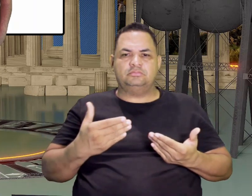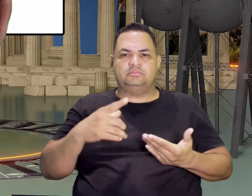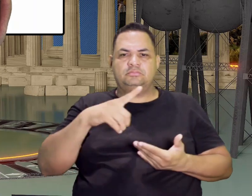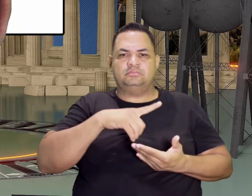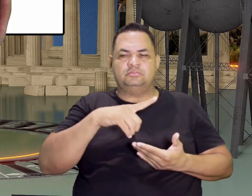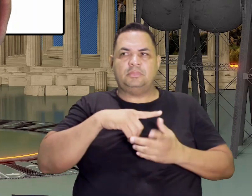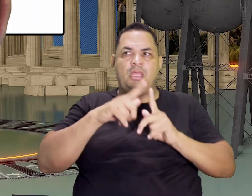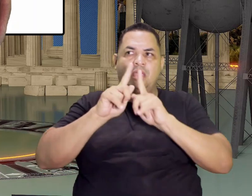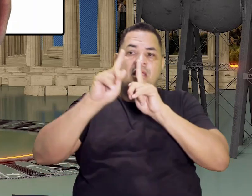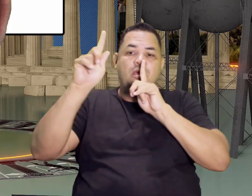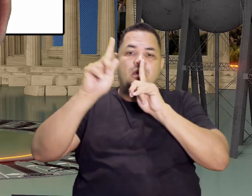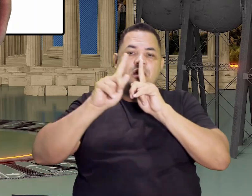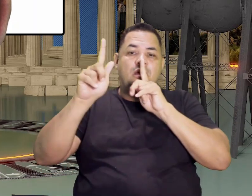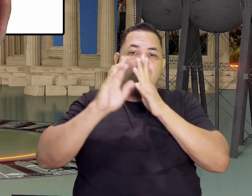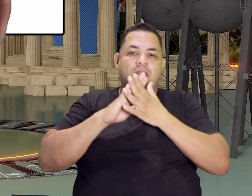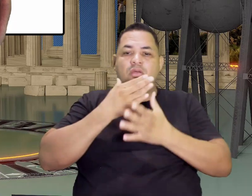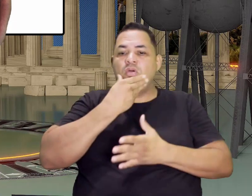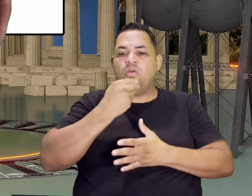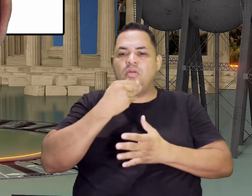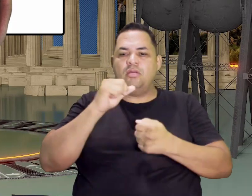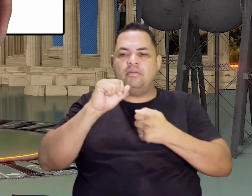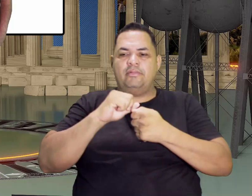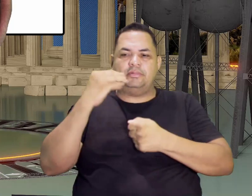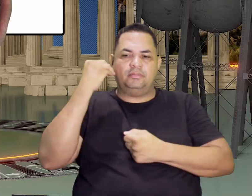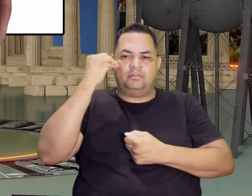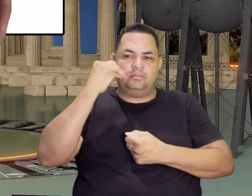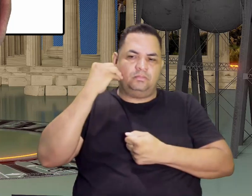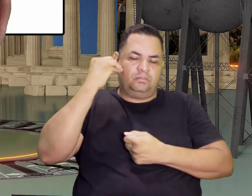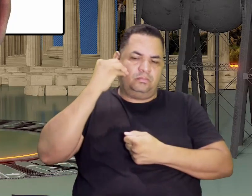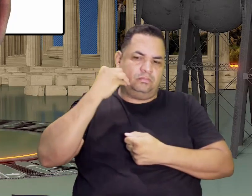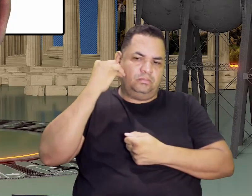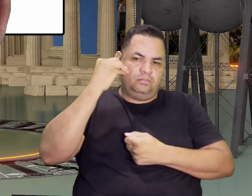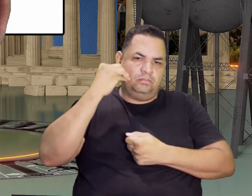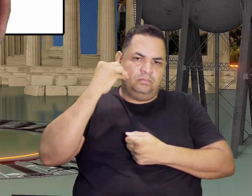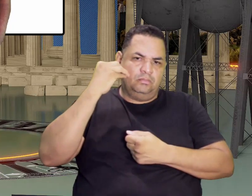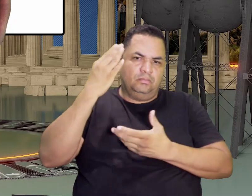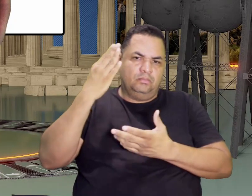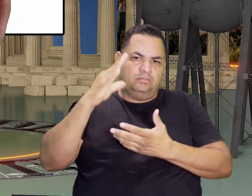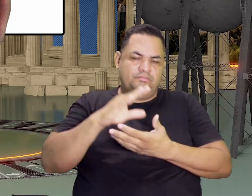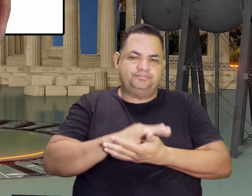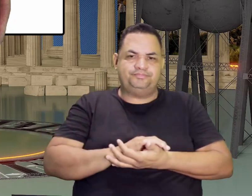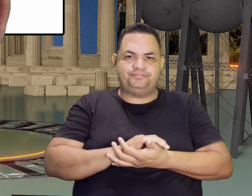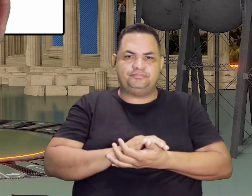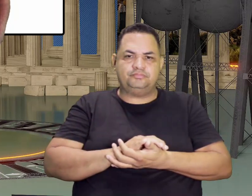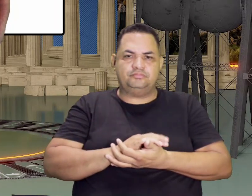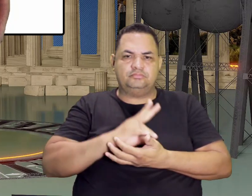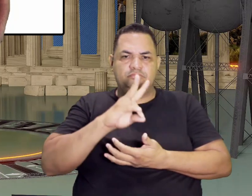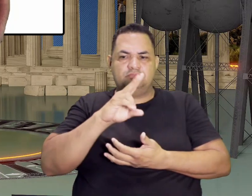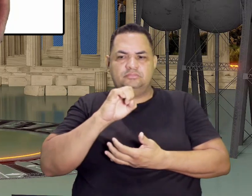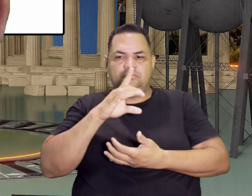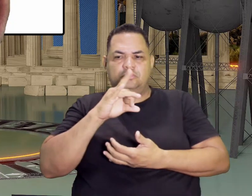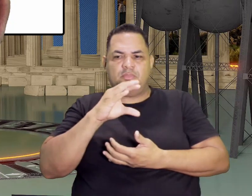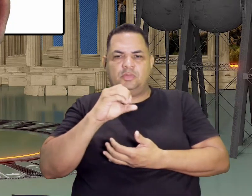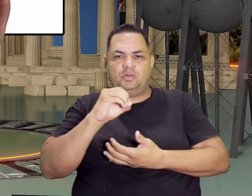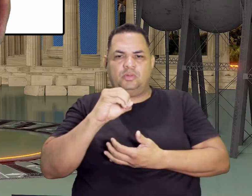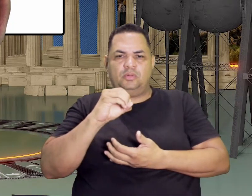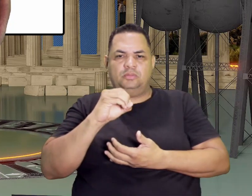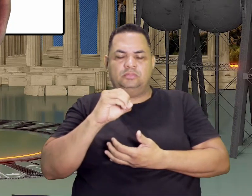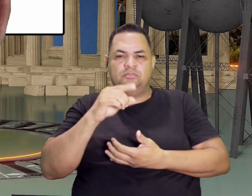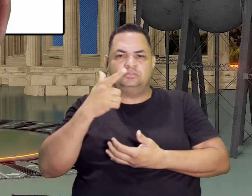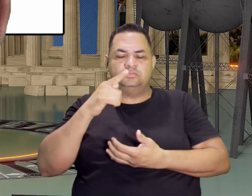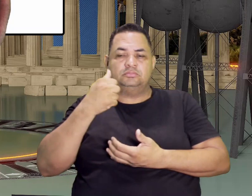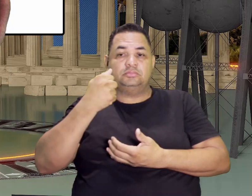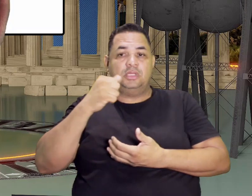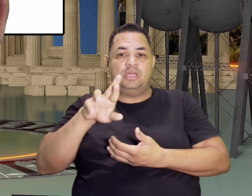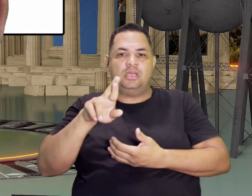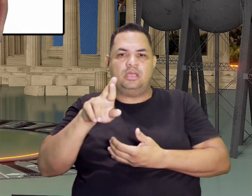O Galileu Galilei, inclusive, fez uma experiência. Ele coloca assim, ó, no vácuo, né? No vácuo onde não